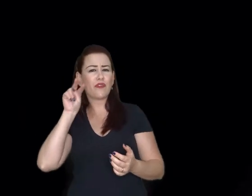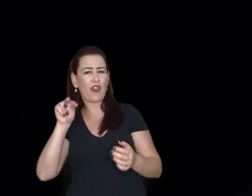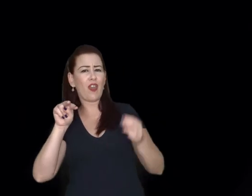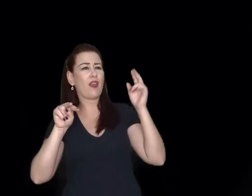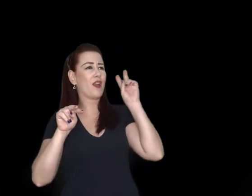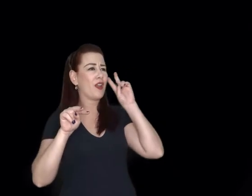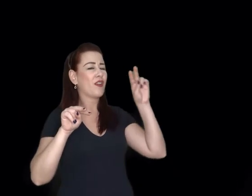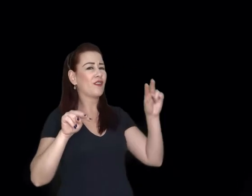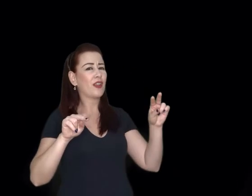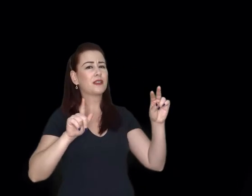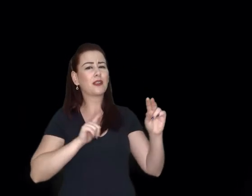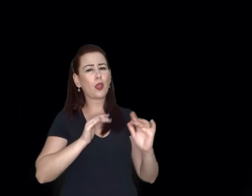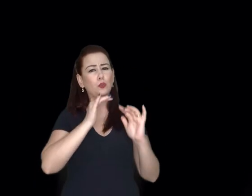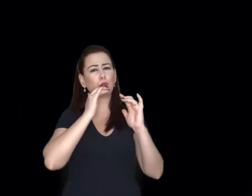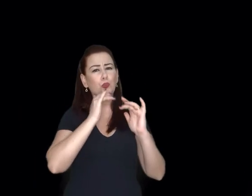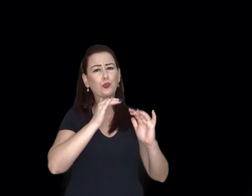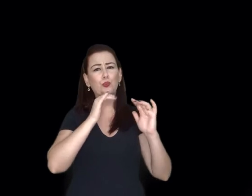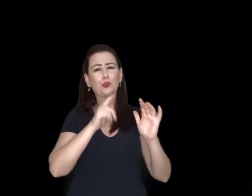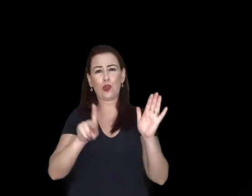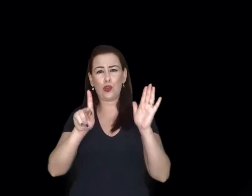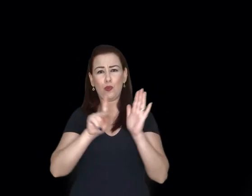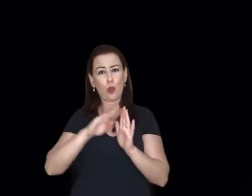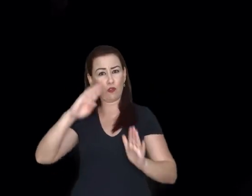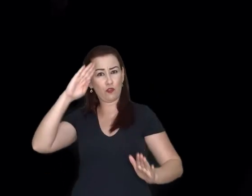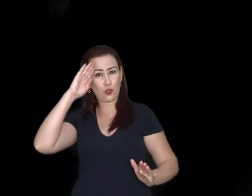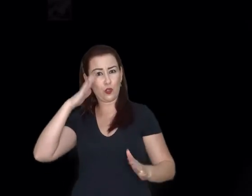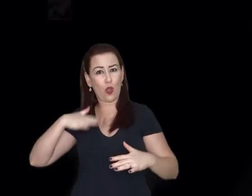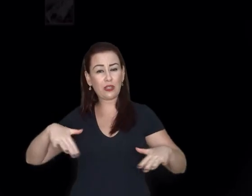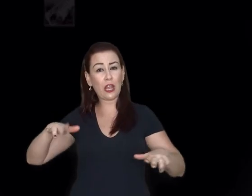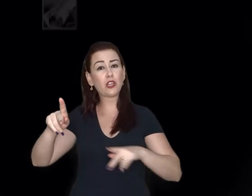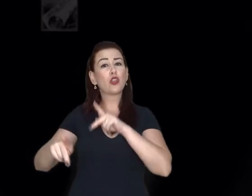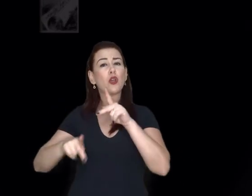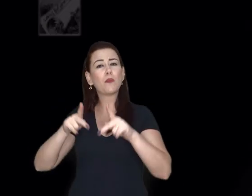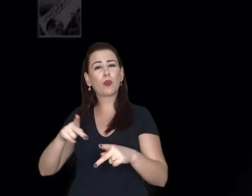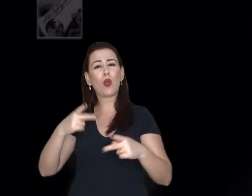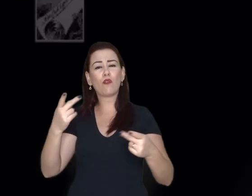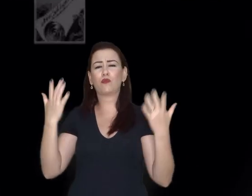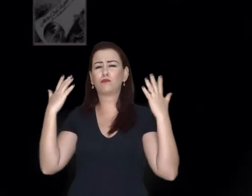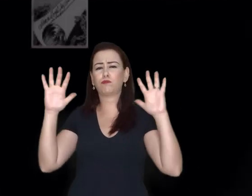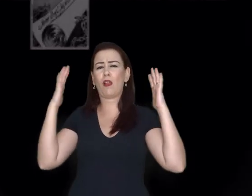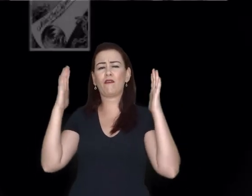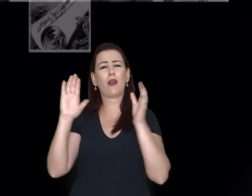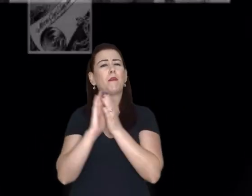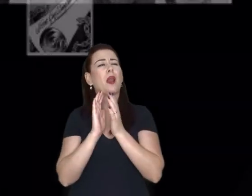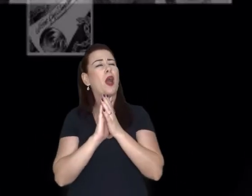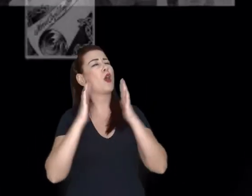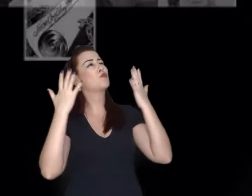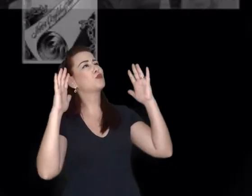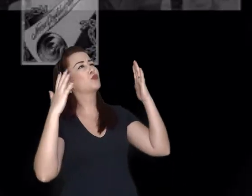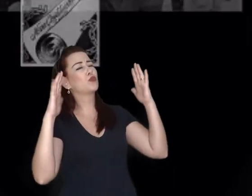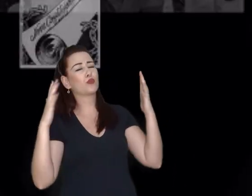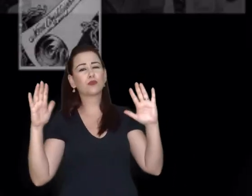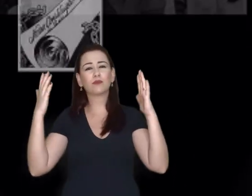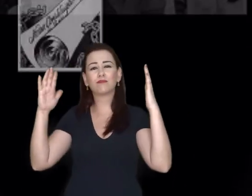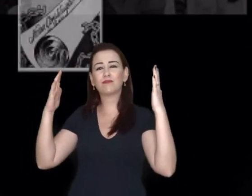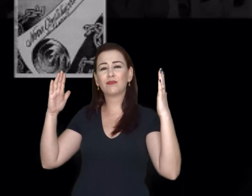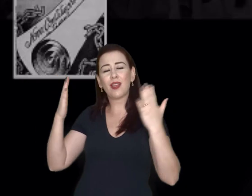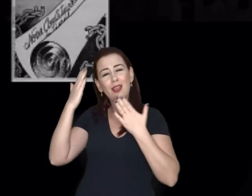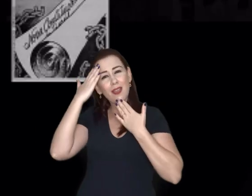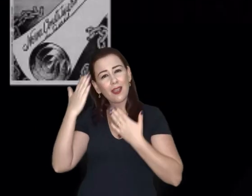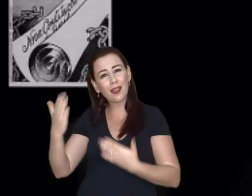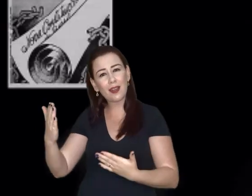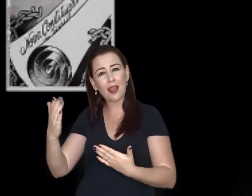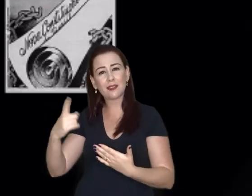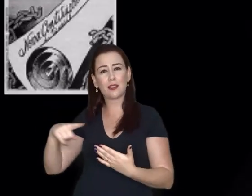escutamos os clarins e do povo forte aplausos. Graças,